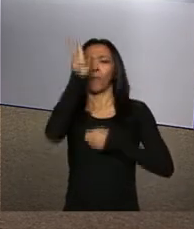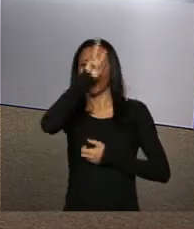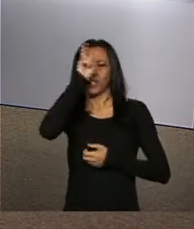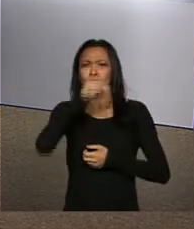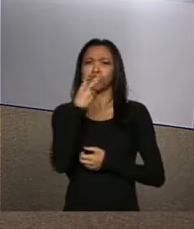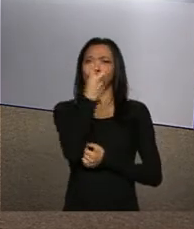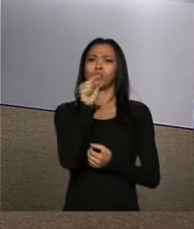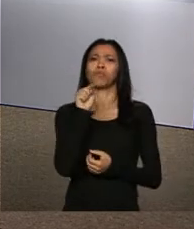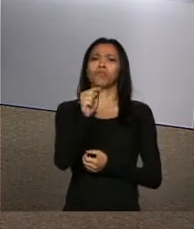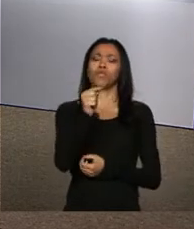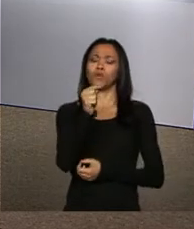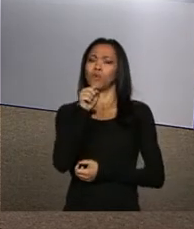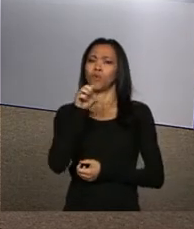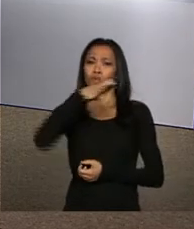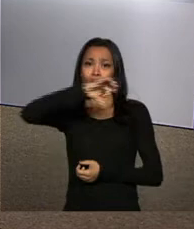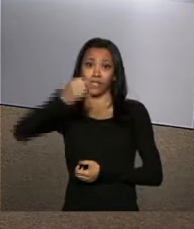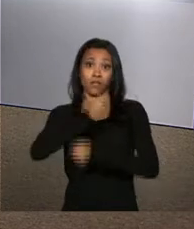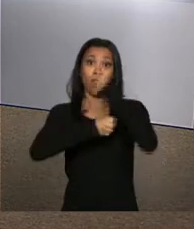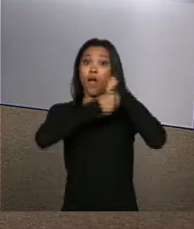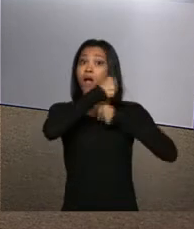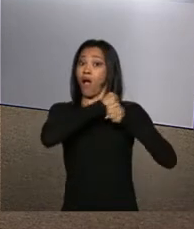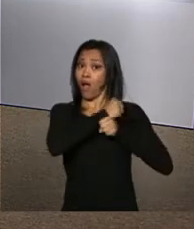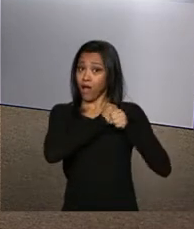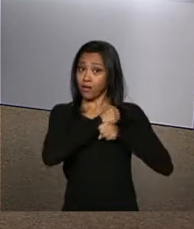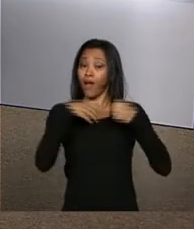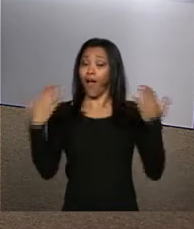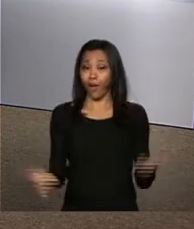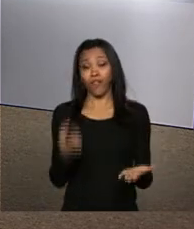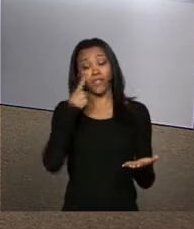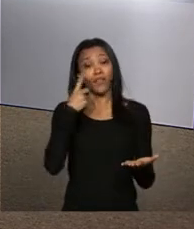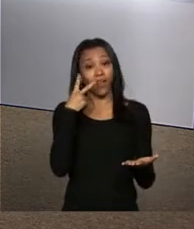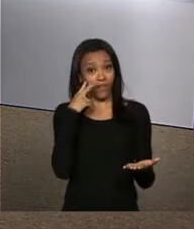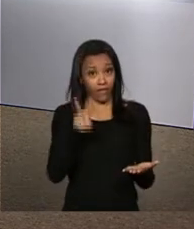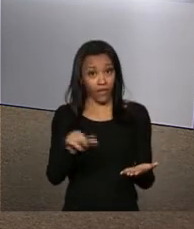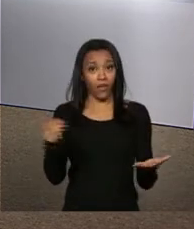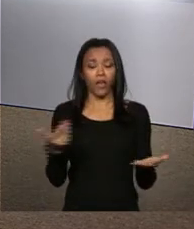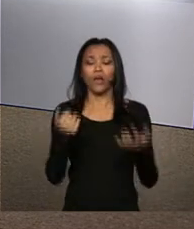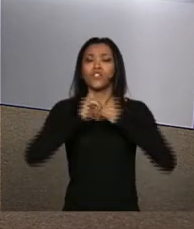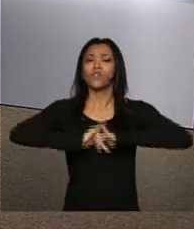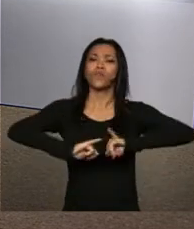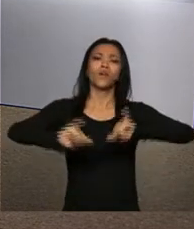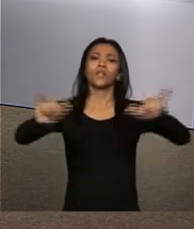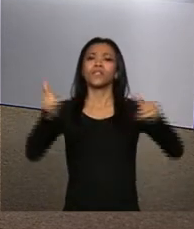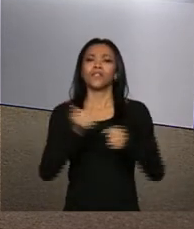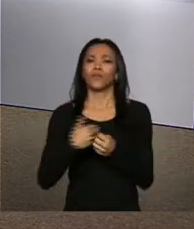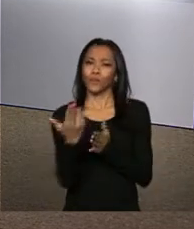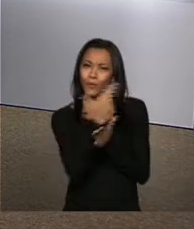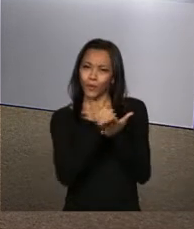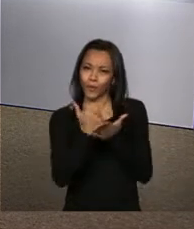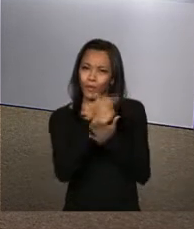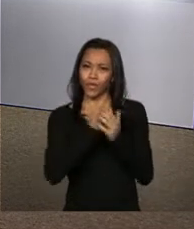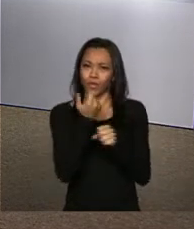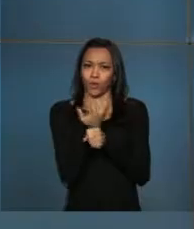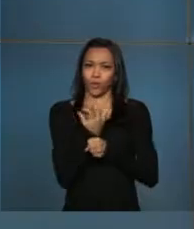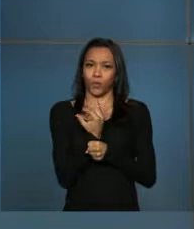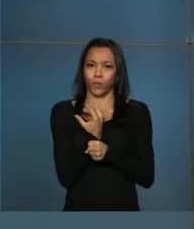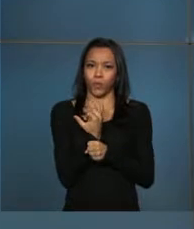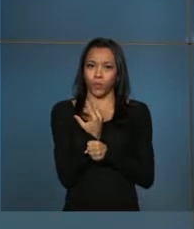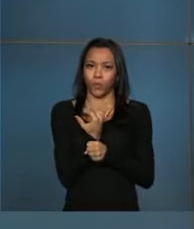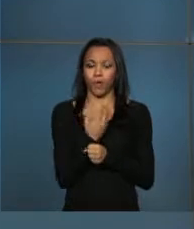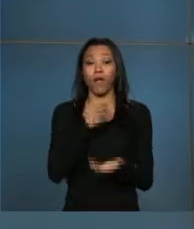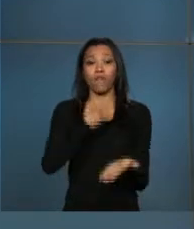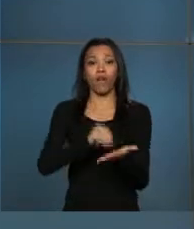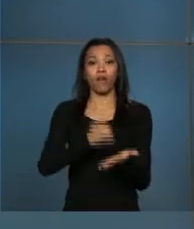E a partir de agora, você acompanha ao vivo aqui pela NBR a cobertura da divulgação do modelo da Tocha Olímpica.